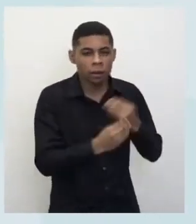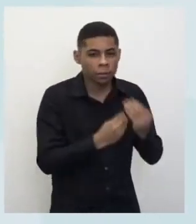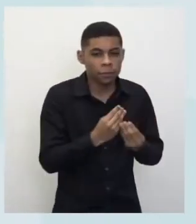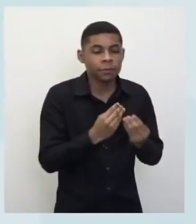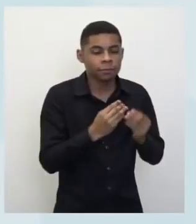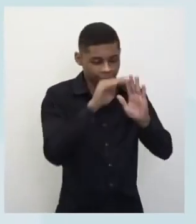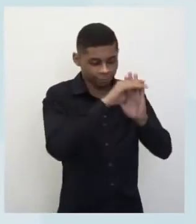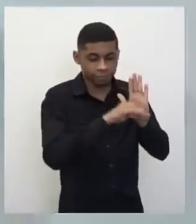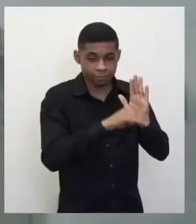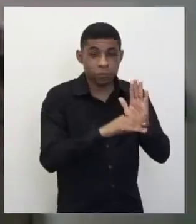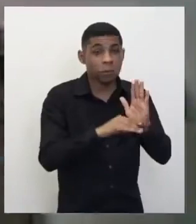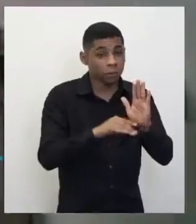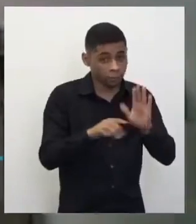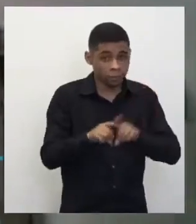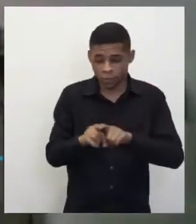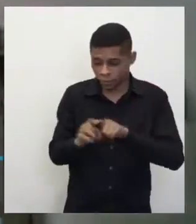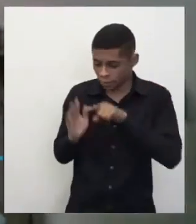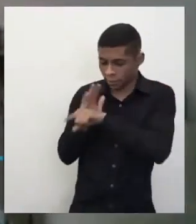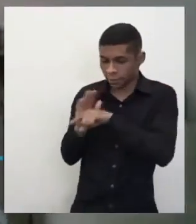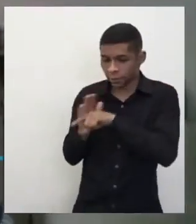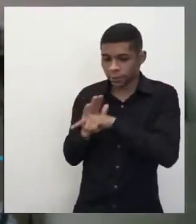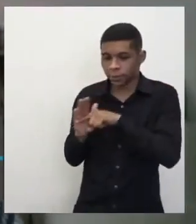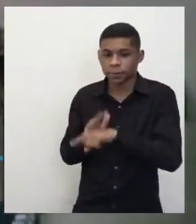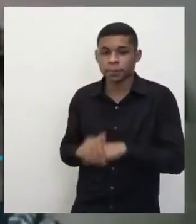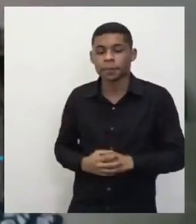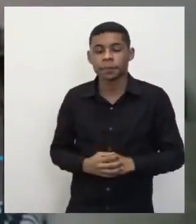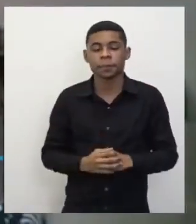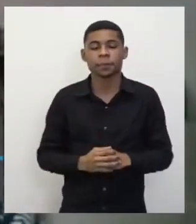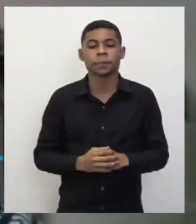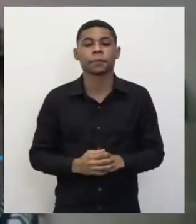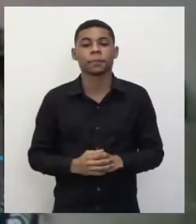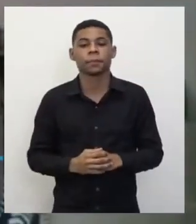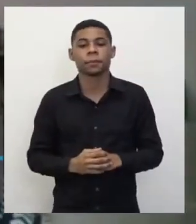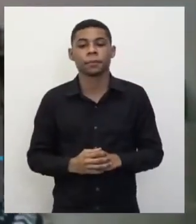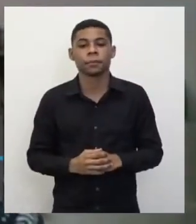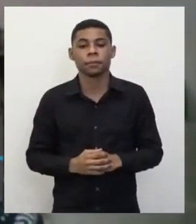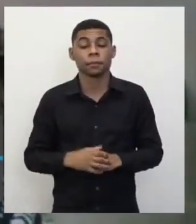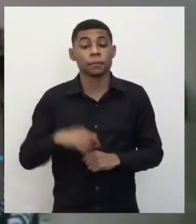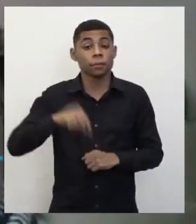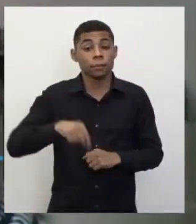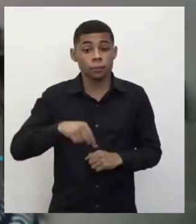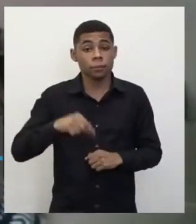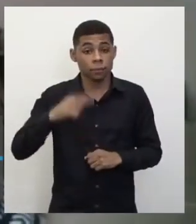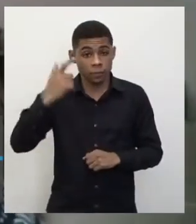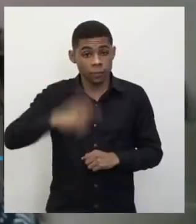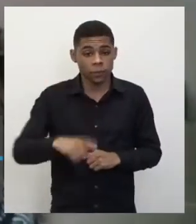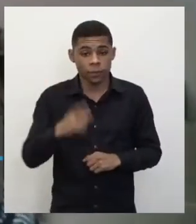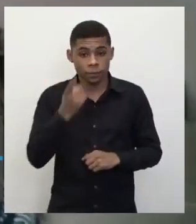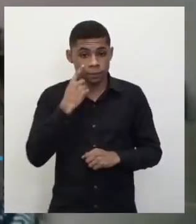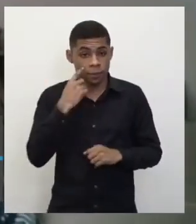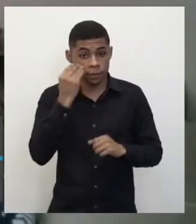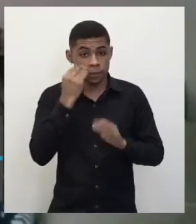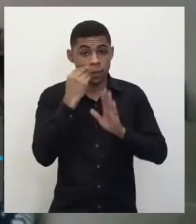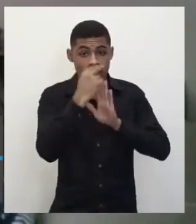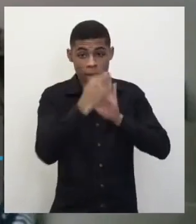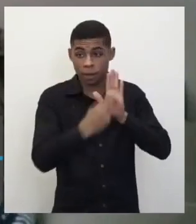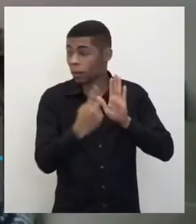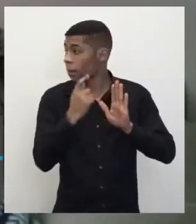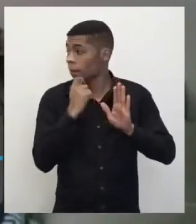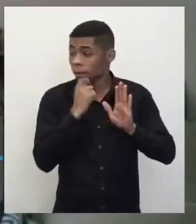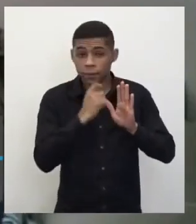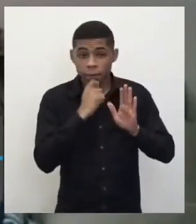uma pesquisa, certo? Então, agora, a gente vai partir para a leitura de uma